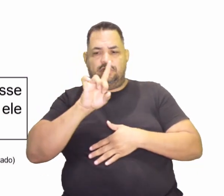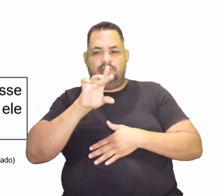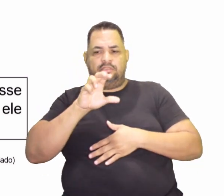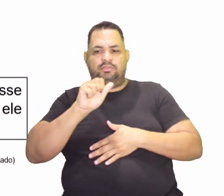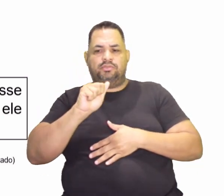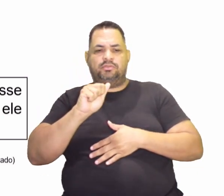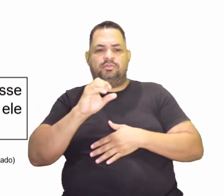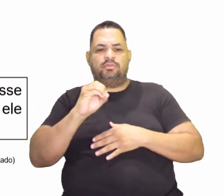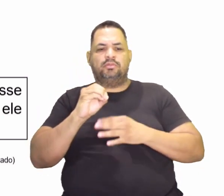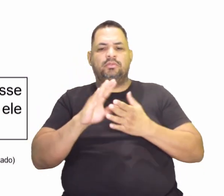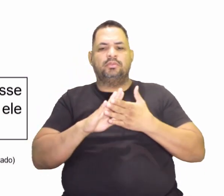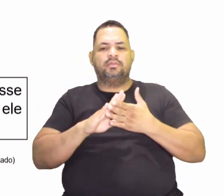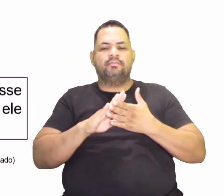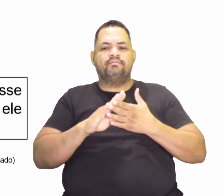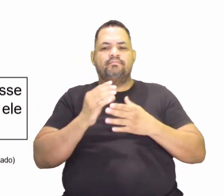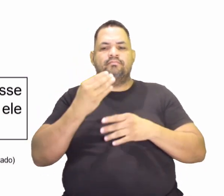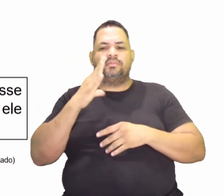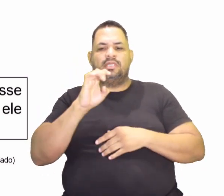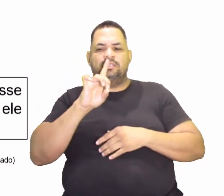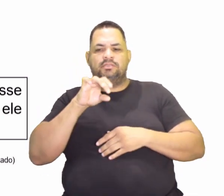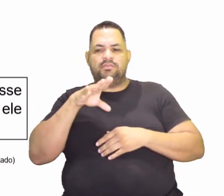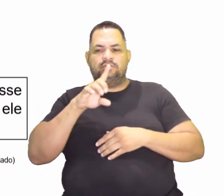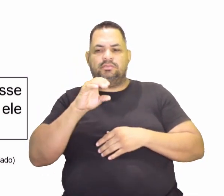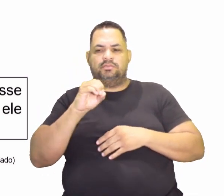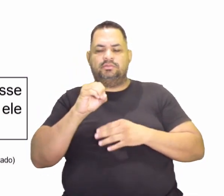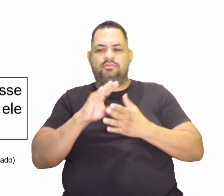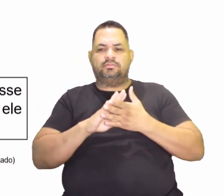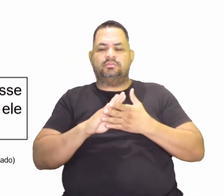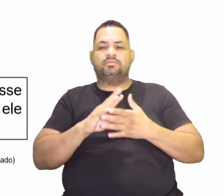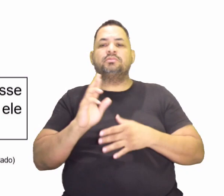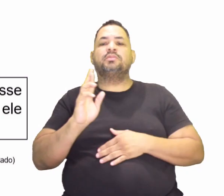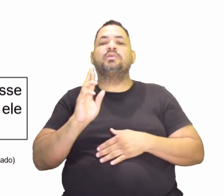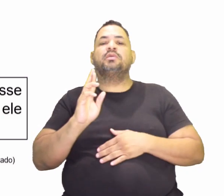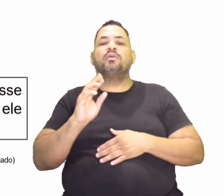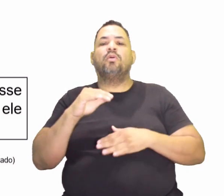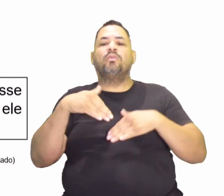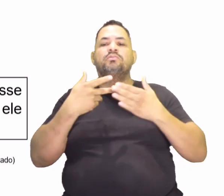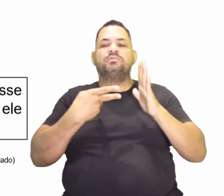lá o ceticismo no segundo ano. Alguém pode falar o que é ceticismo?